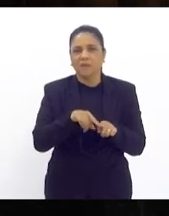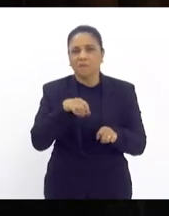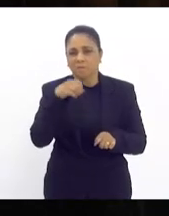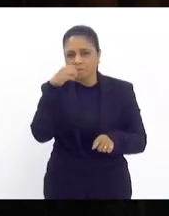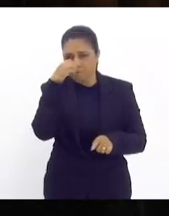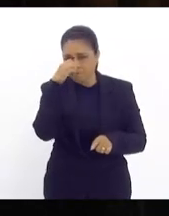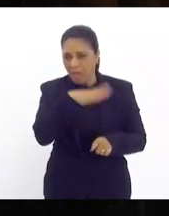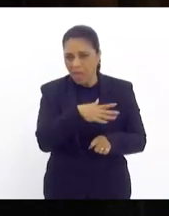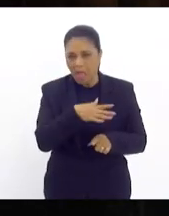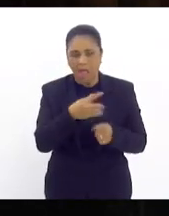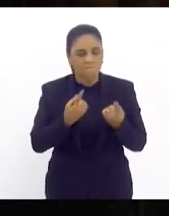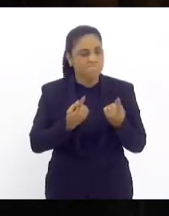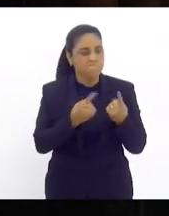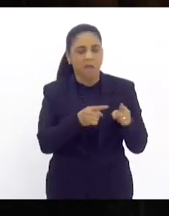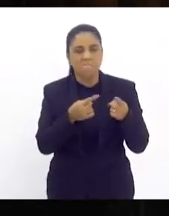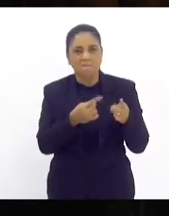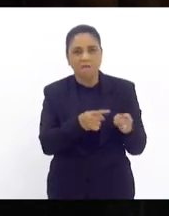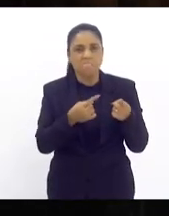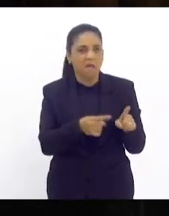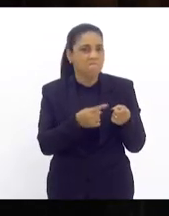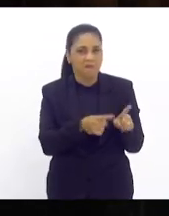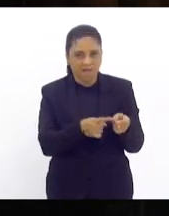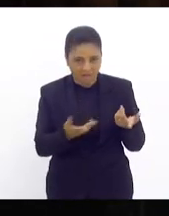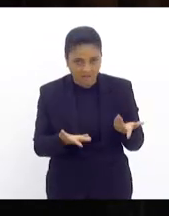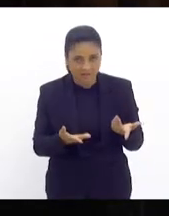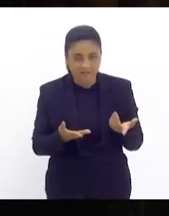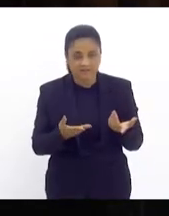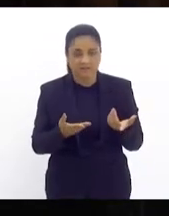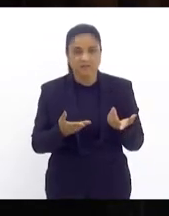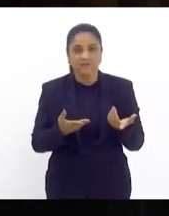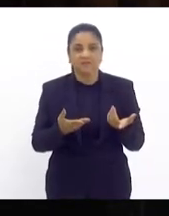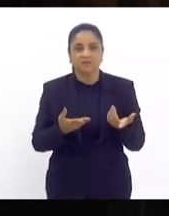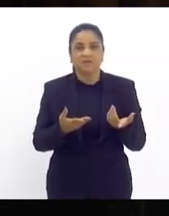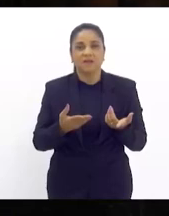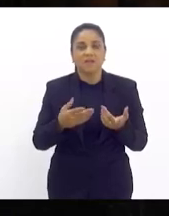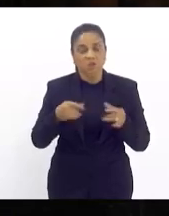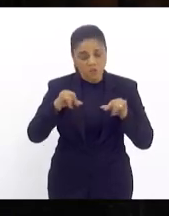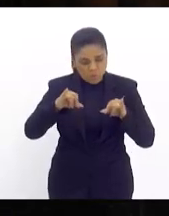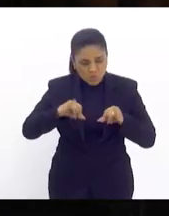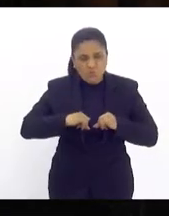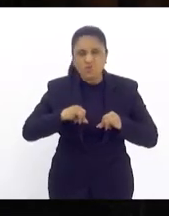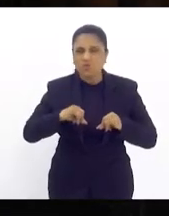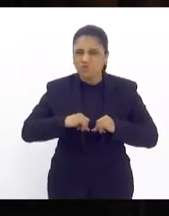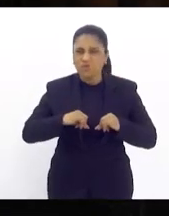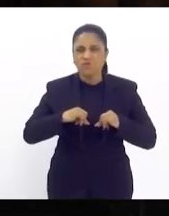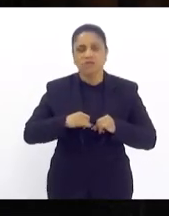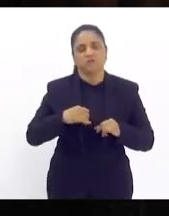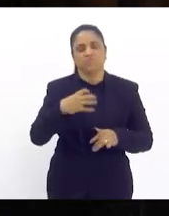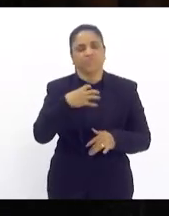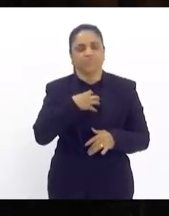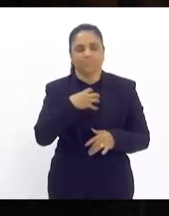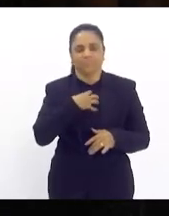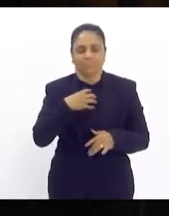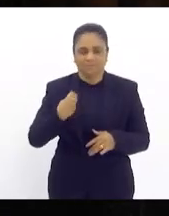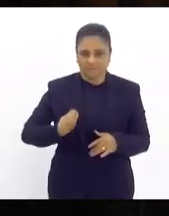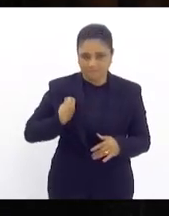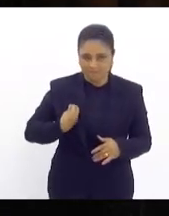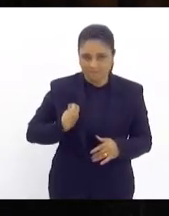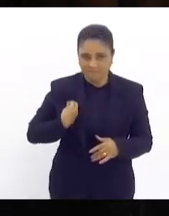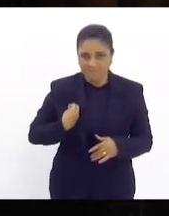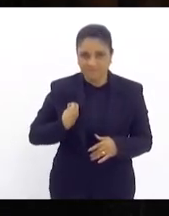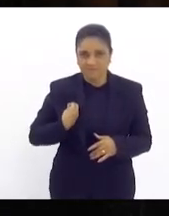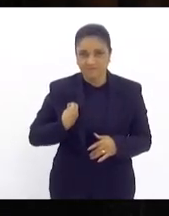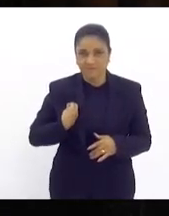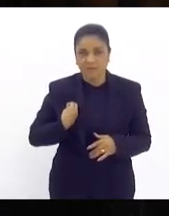que também foi vilipendiado então diante da maior dor que eu tive na minha vida eu tive